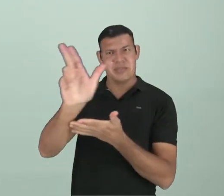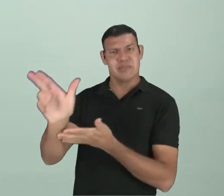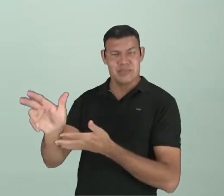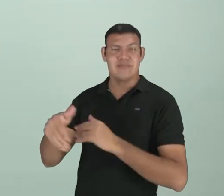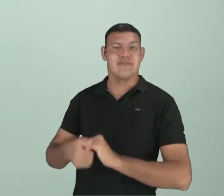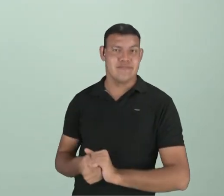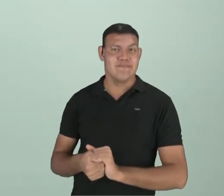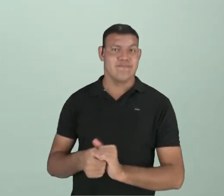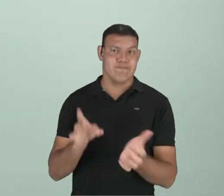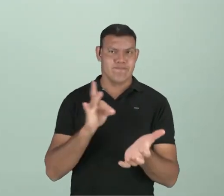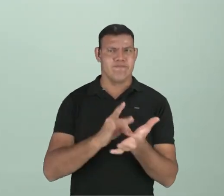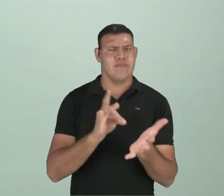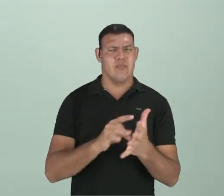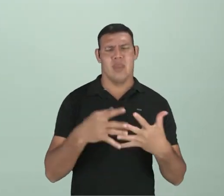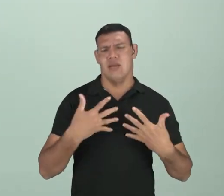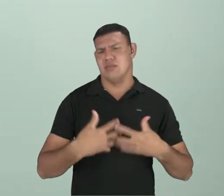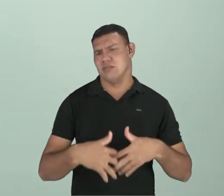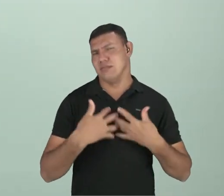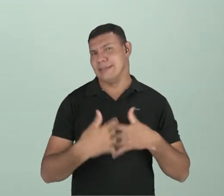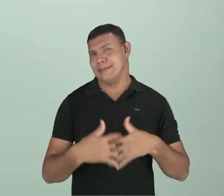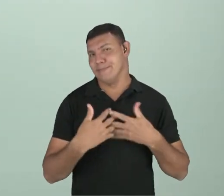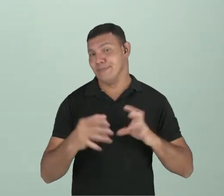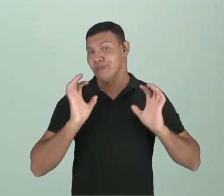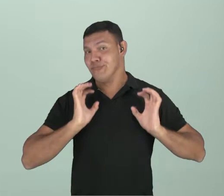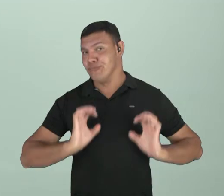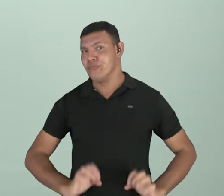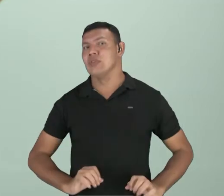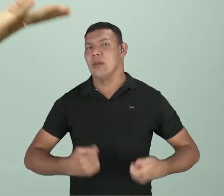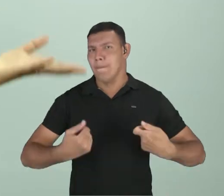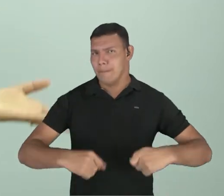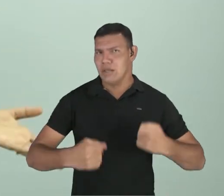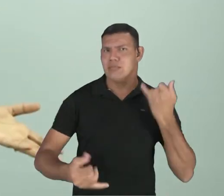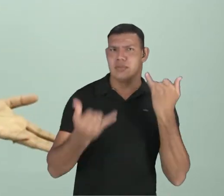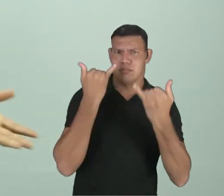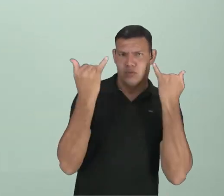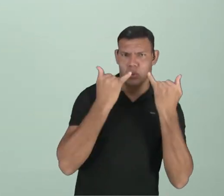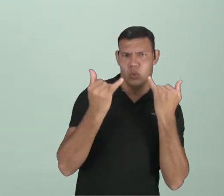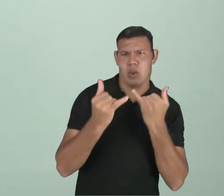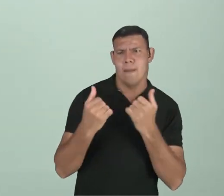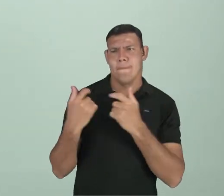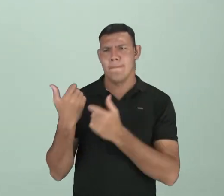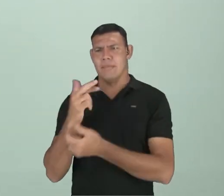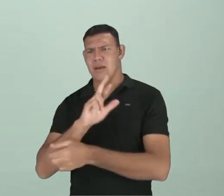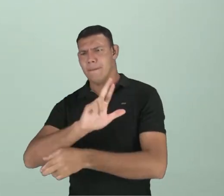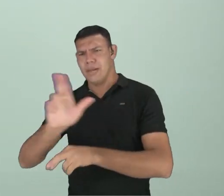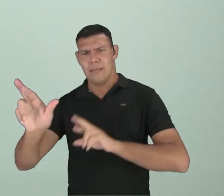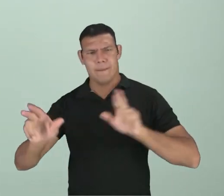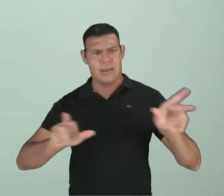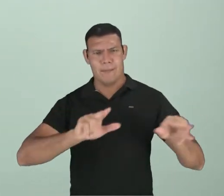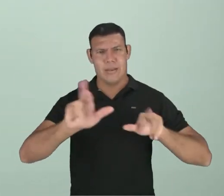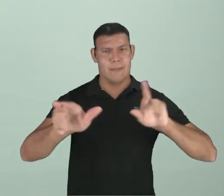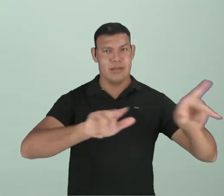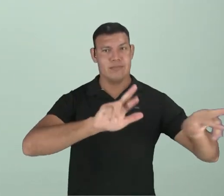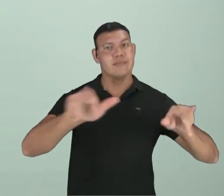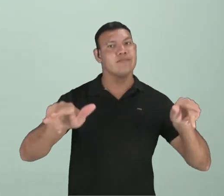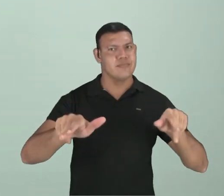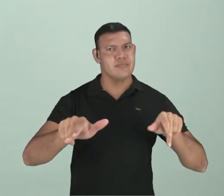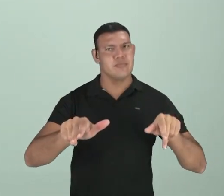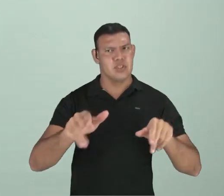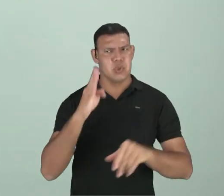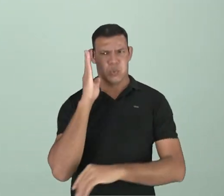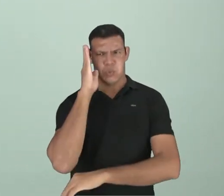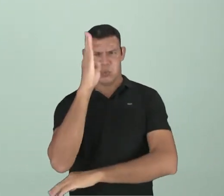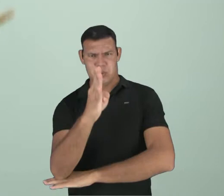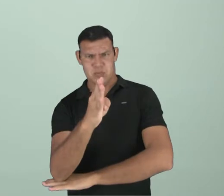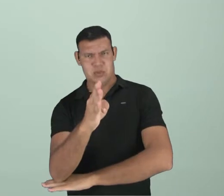um pouco complexa, então o cidadão ele tem que ter acesso a várias informações, tá bom, pessoal? Só não uma direcionada aí como